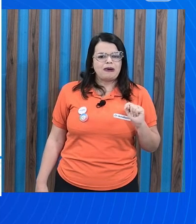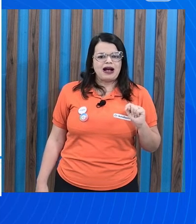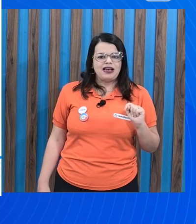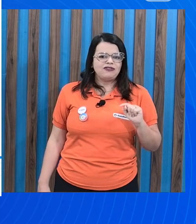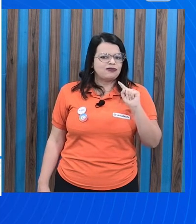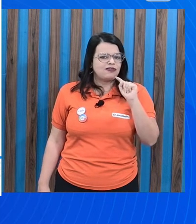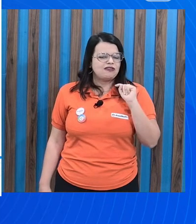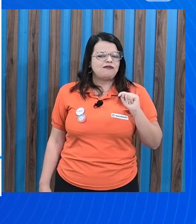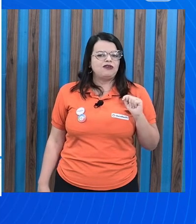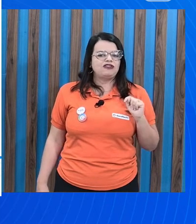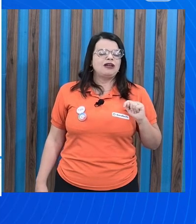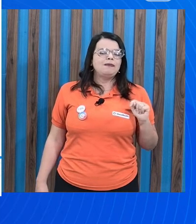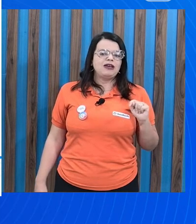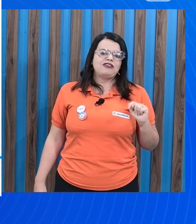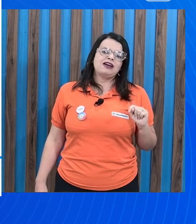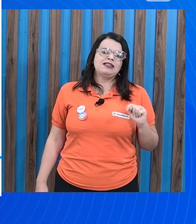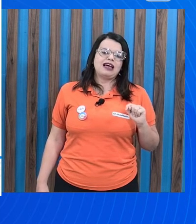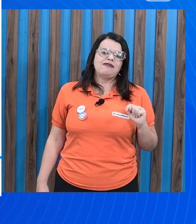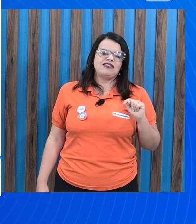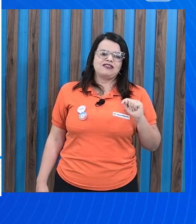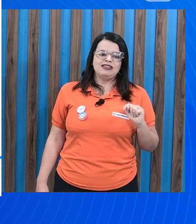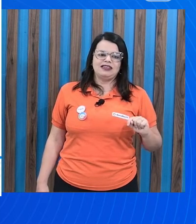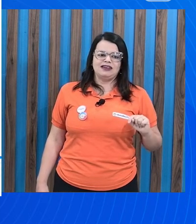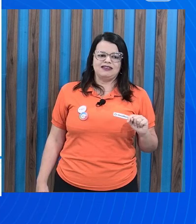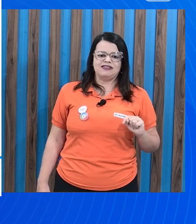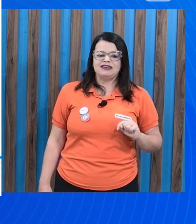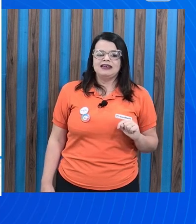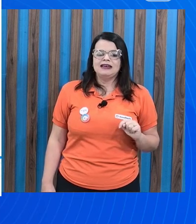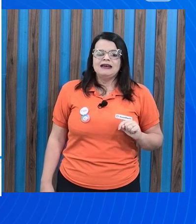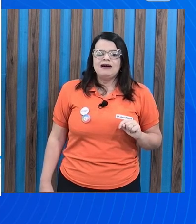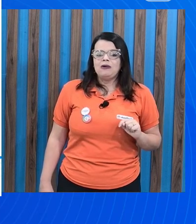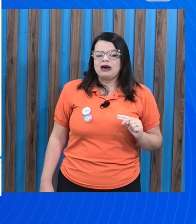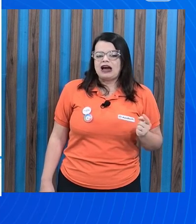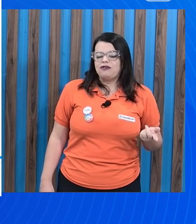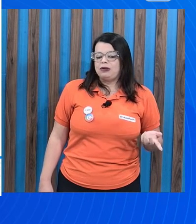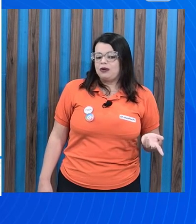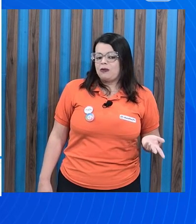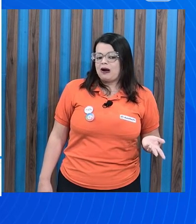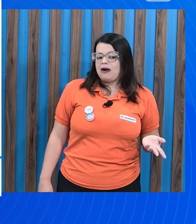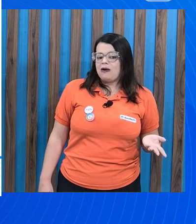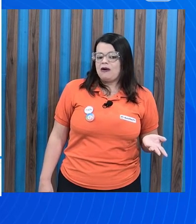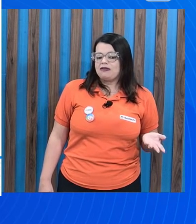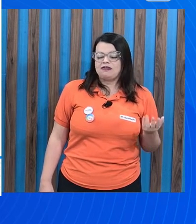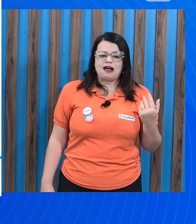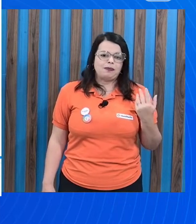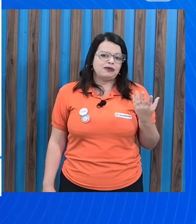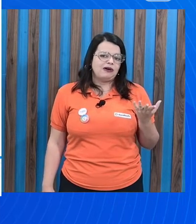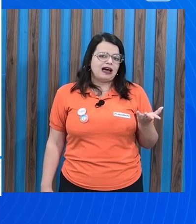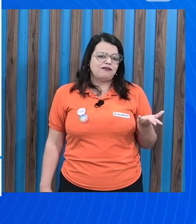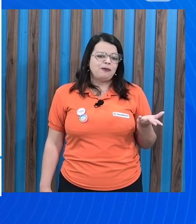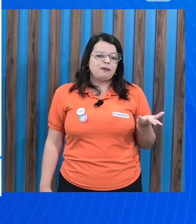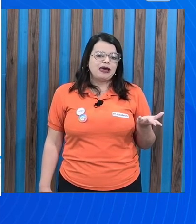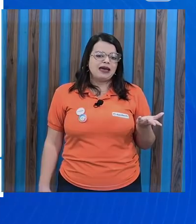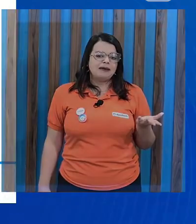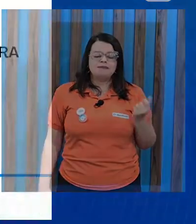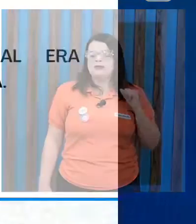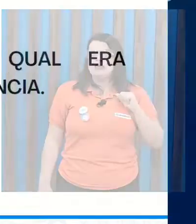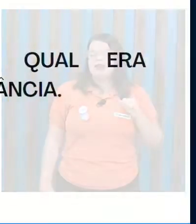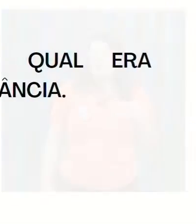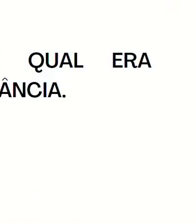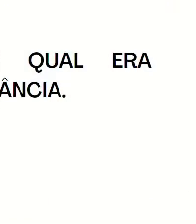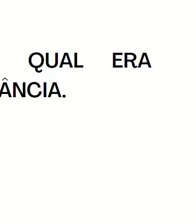seus pais, os seus avós também já cantavam essas cantigas. O cravo brigou com a rosa, o sapo não lava o